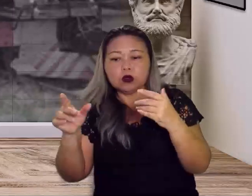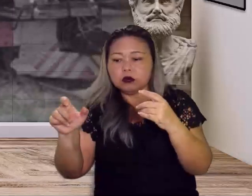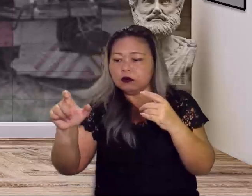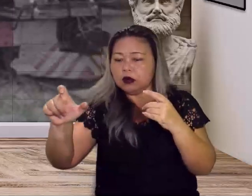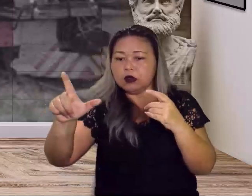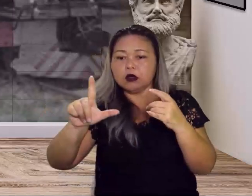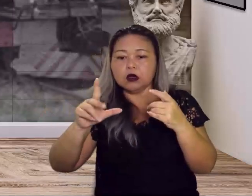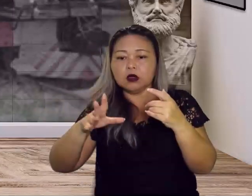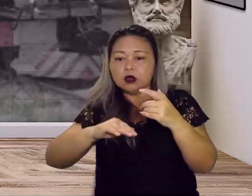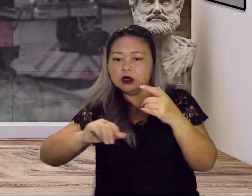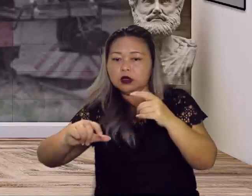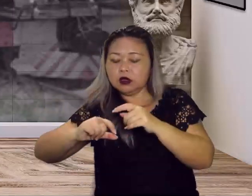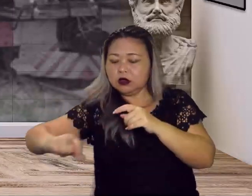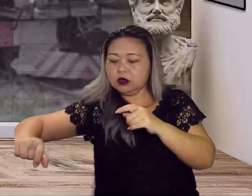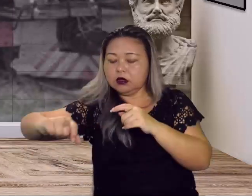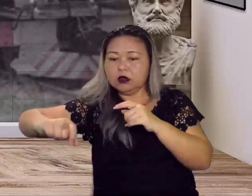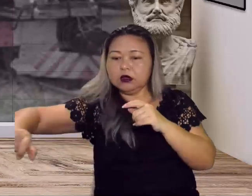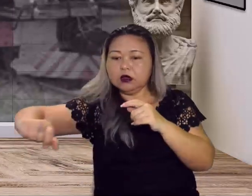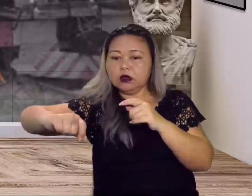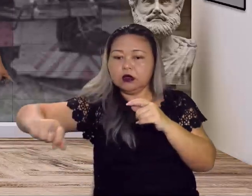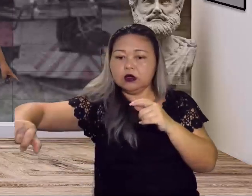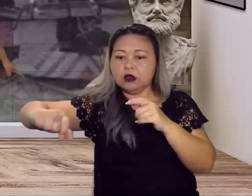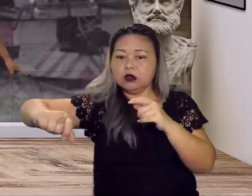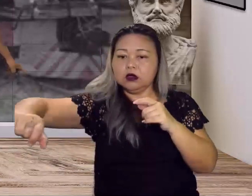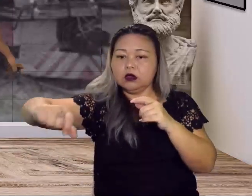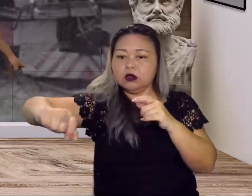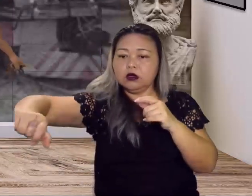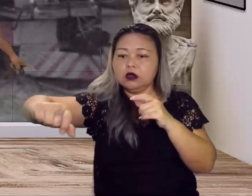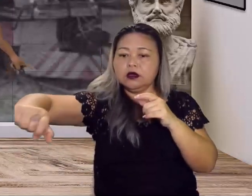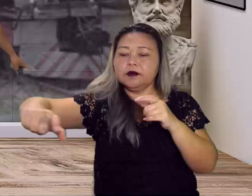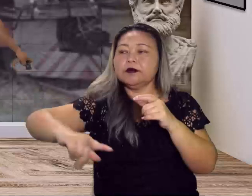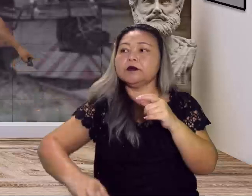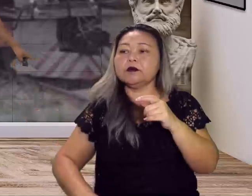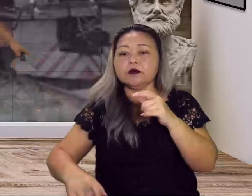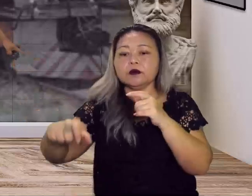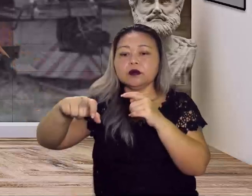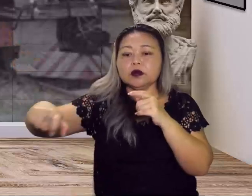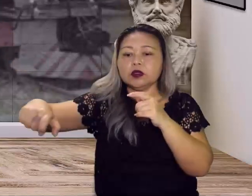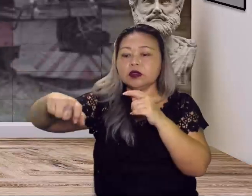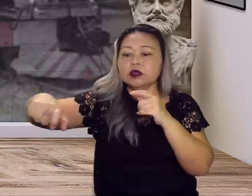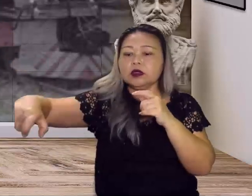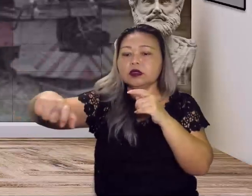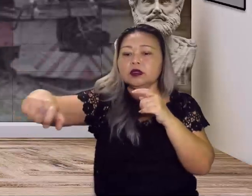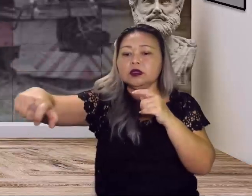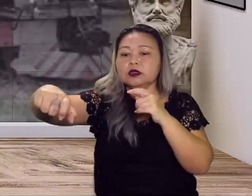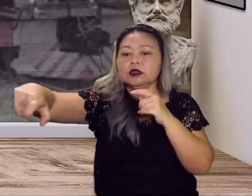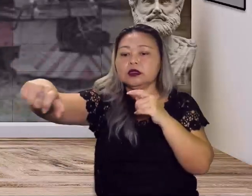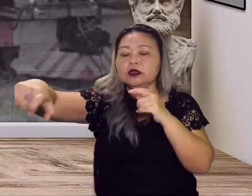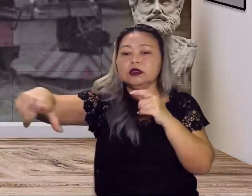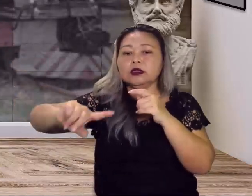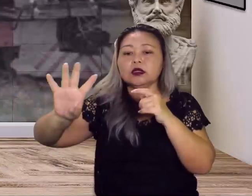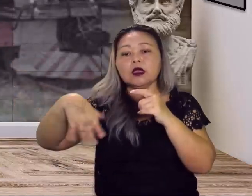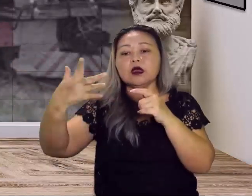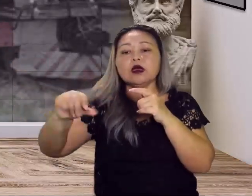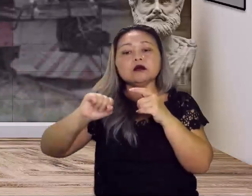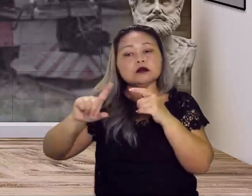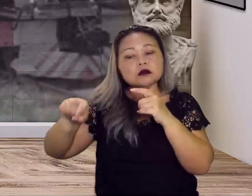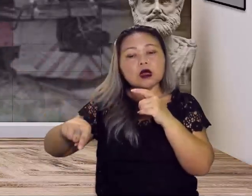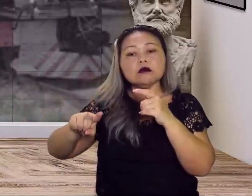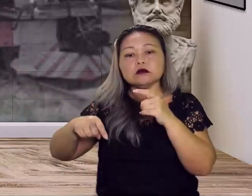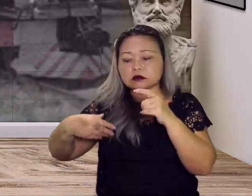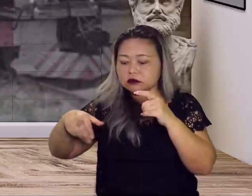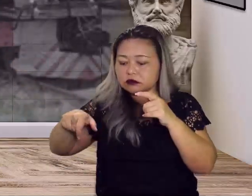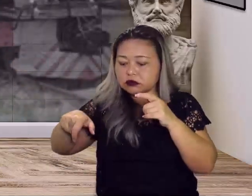né, que tem aqui embaixo, ó. Fica bem aqui, né? Cada dormente, aquela madeirinha ou de ferro, etc., que o